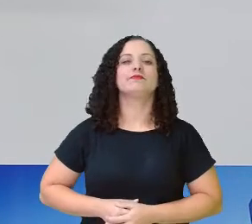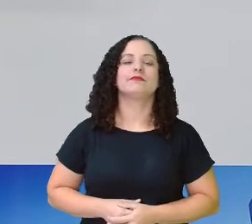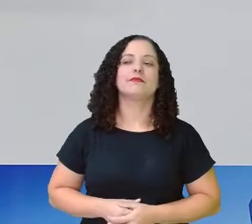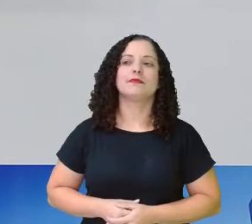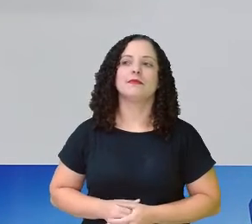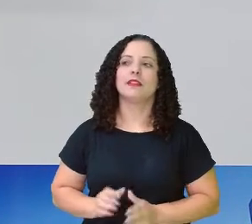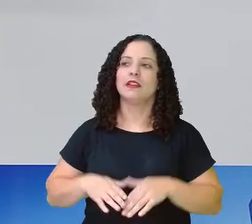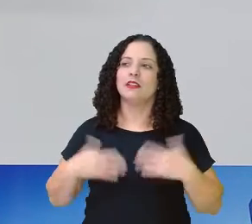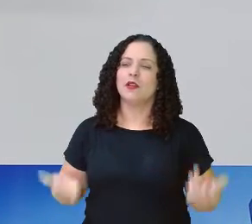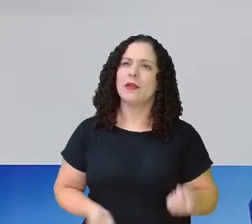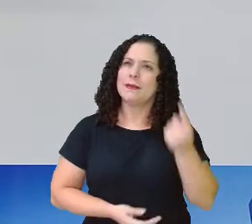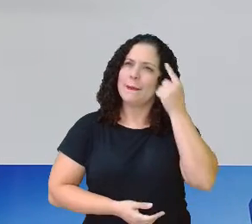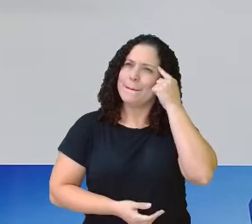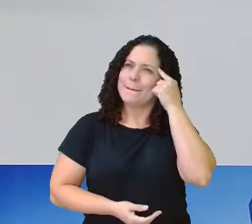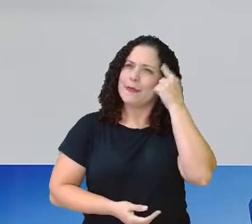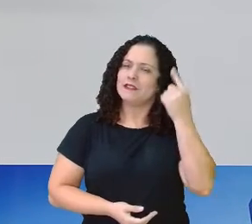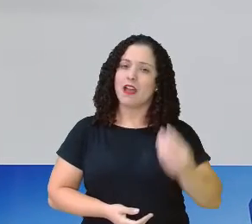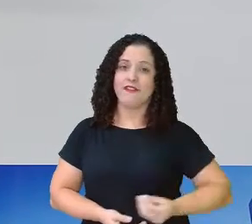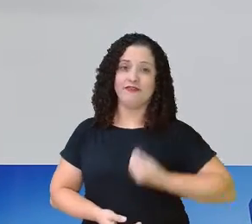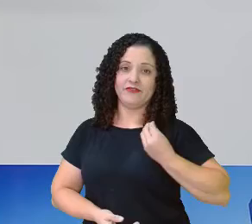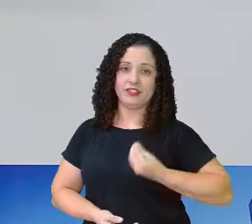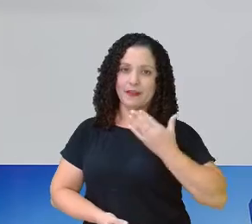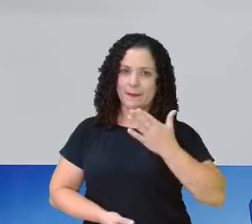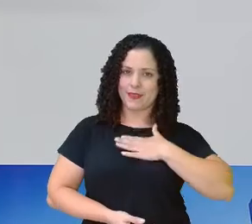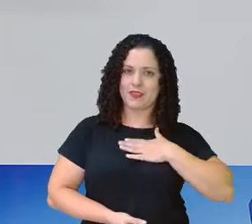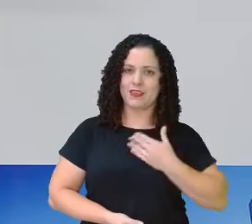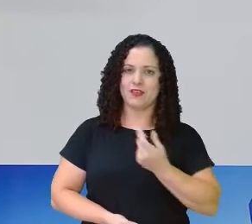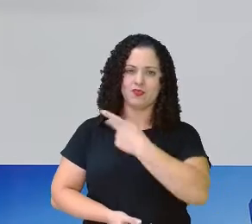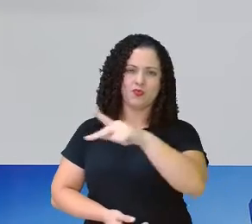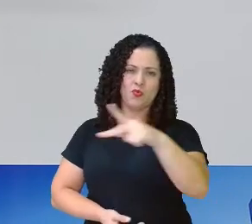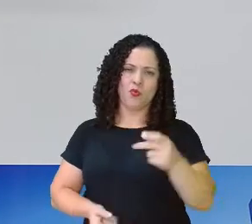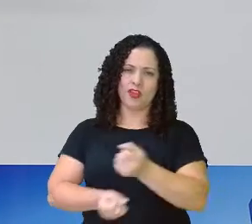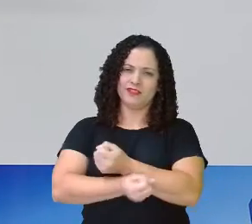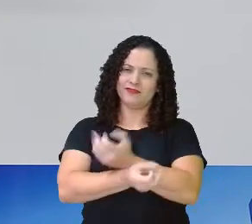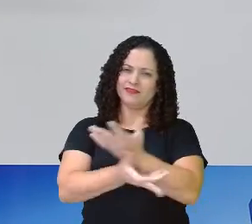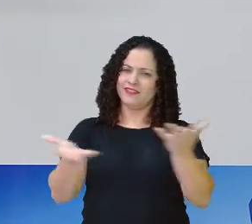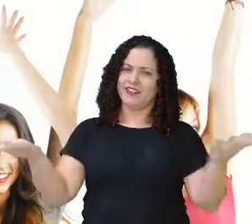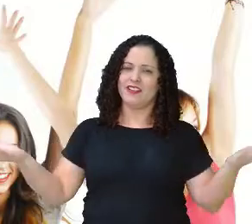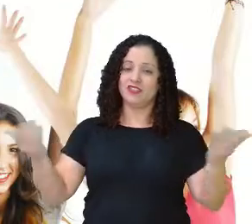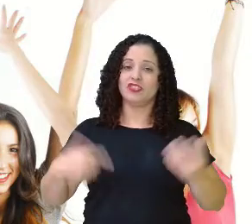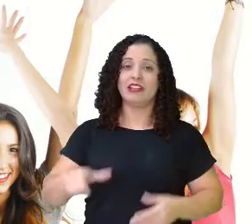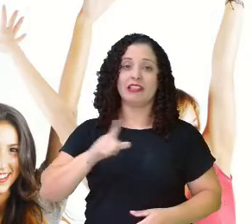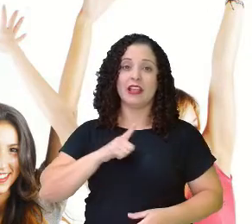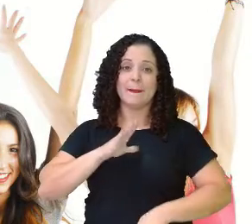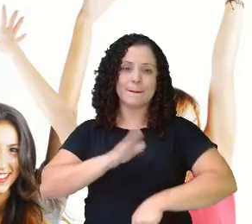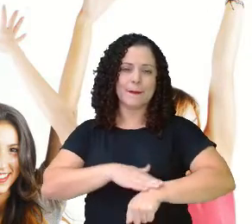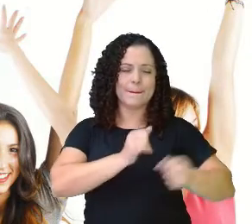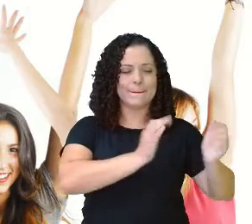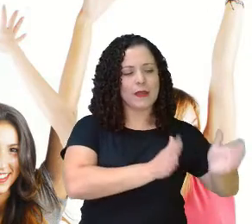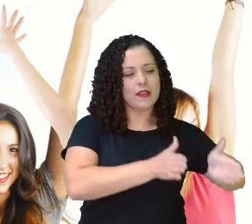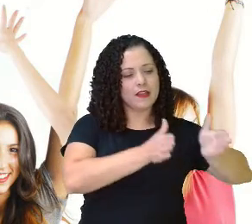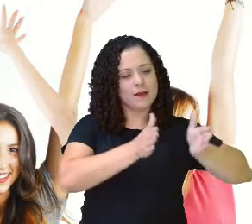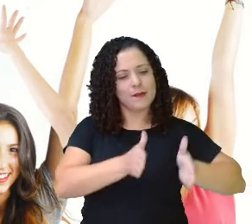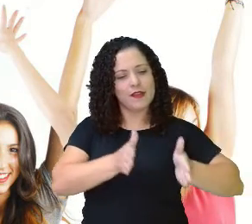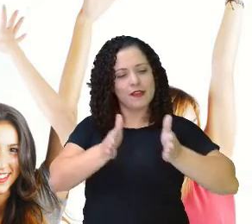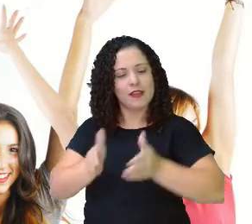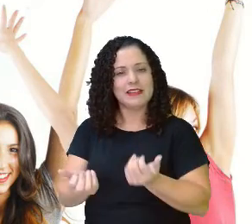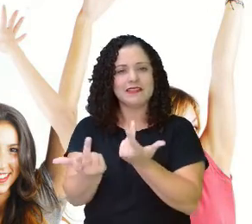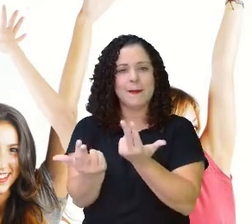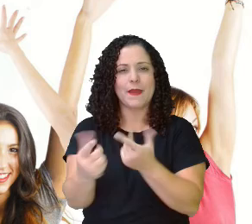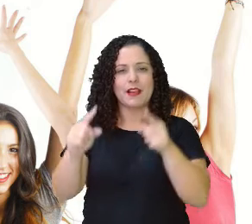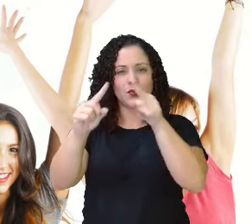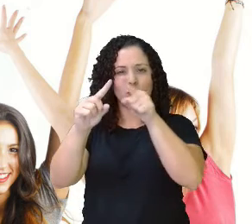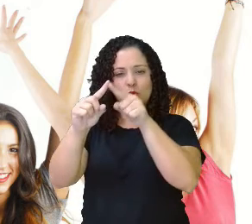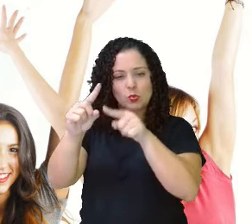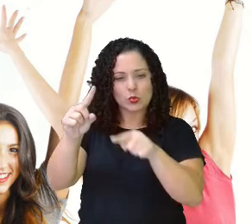A gente pode pensar que a vida, não só a minha, a sua, todos os seres humanos, a vida ela tem ciclos, certo? Todos os seres vivos